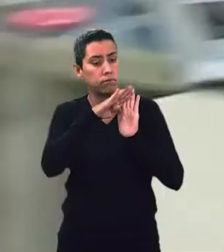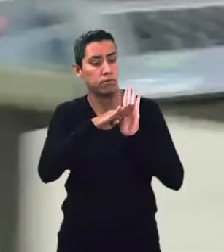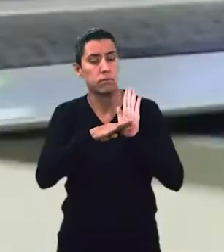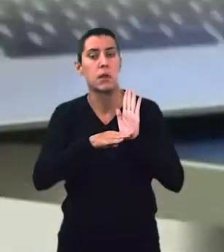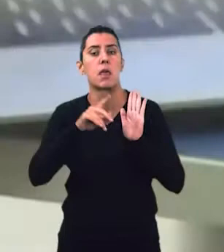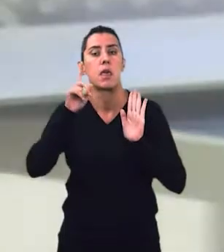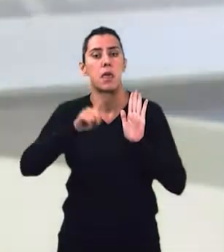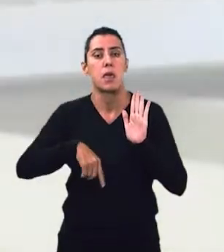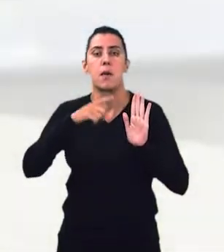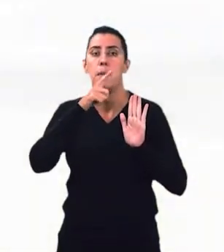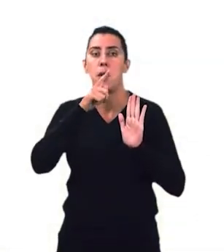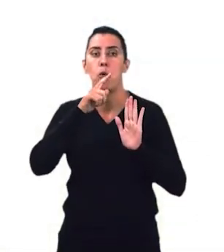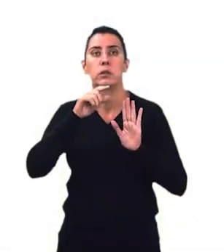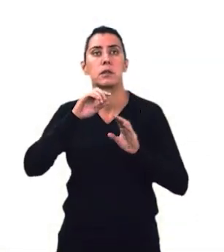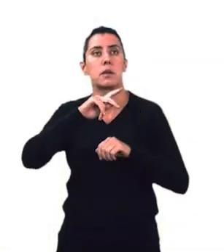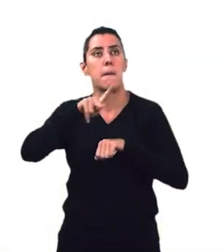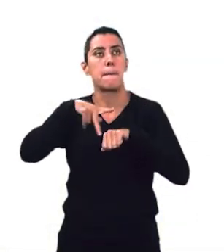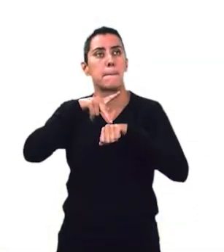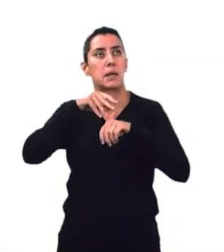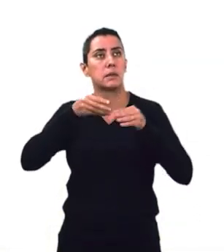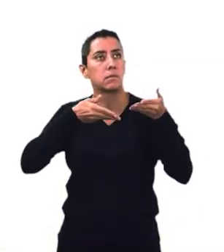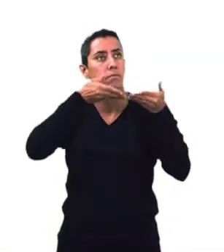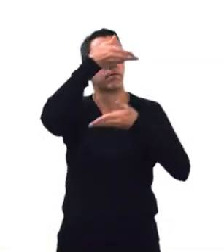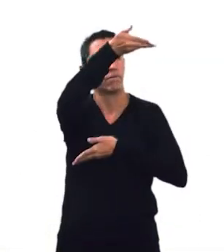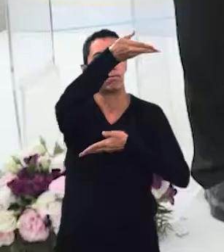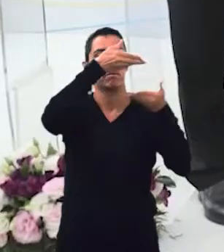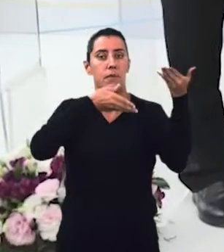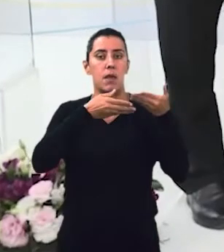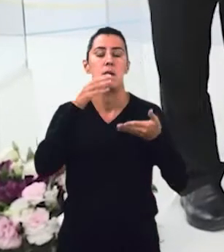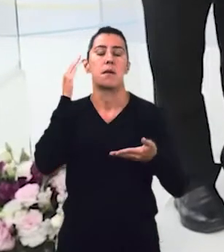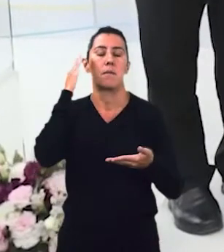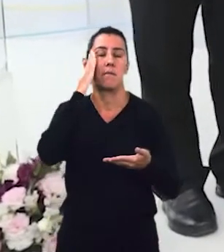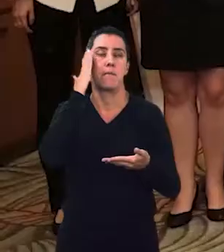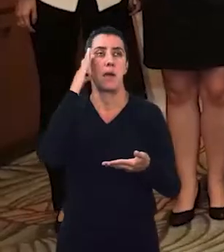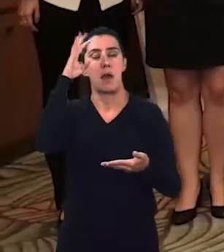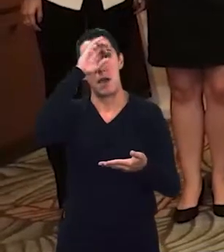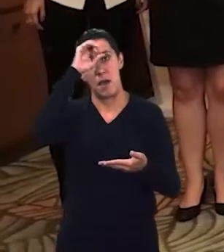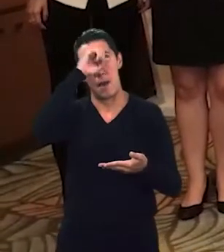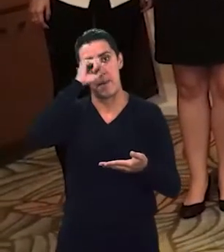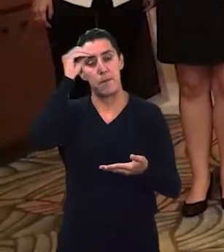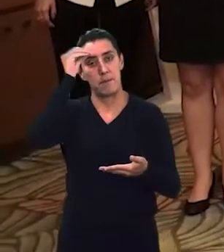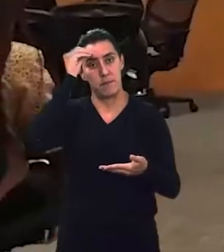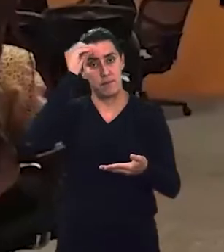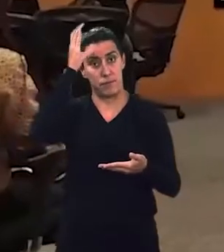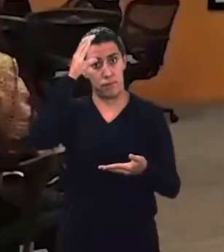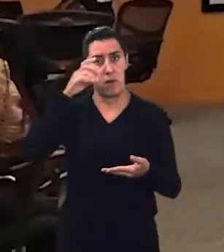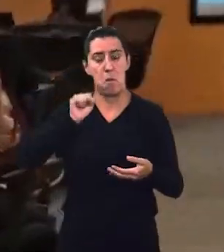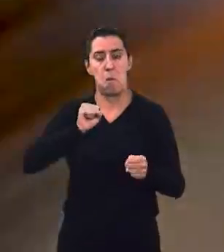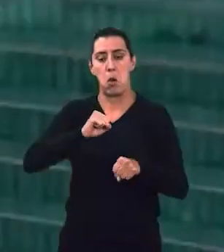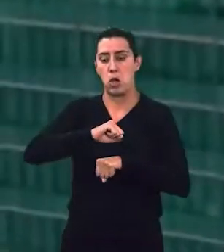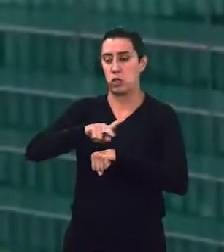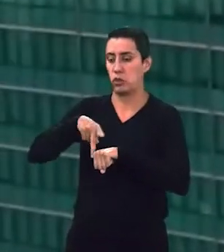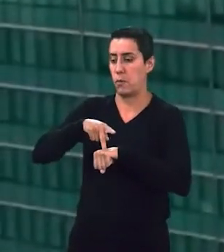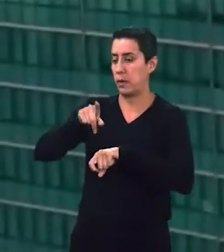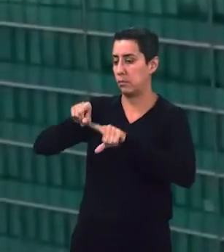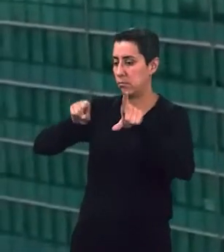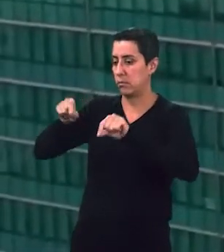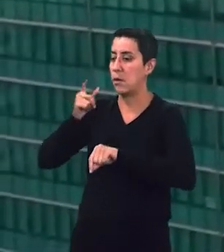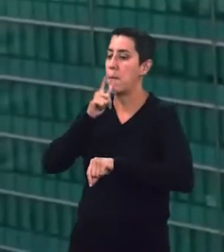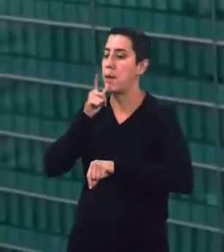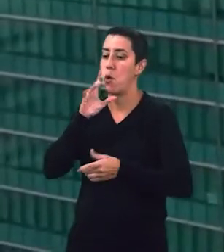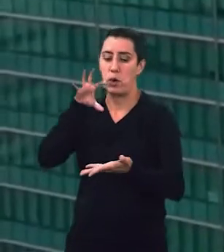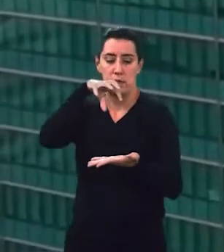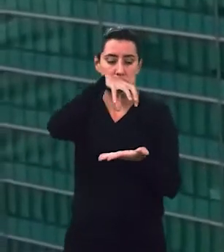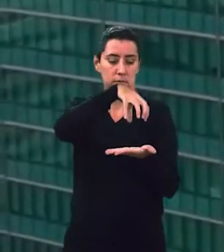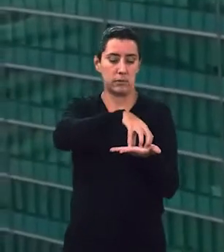de intercâmbio da Huawei, o Seeds for the Future. Nele, estudantes de vários países são selecionados para conhecer a sede global da